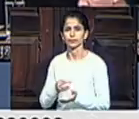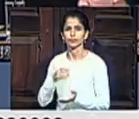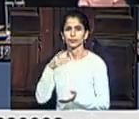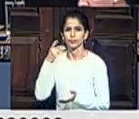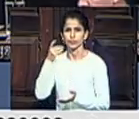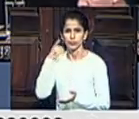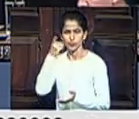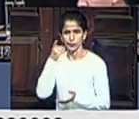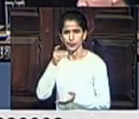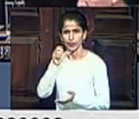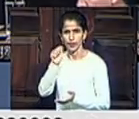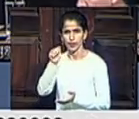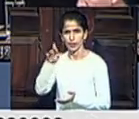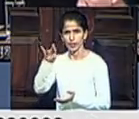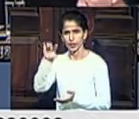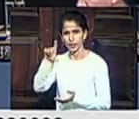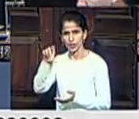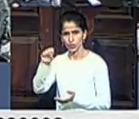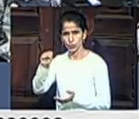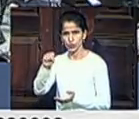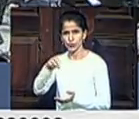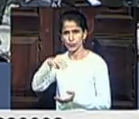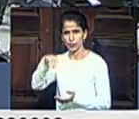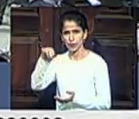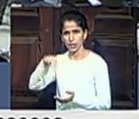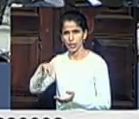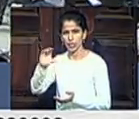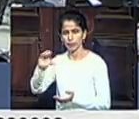Carlos Mink, vice-presidente da comissão.